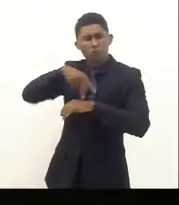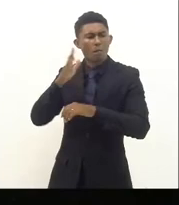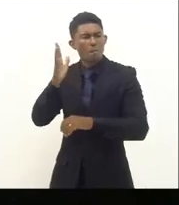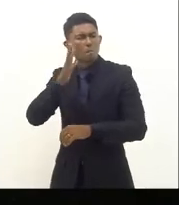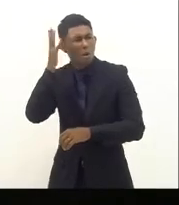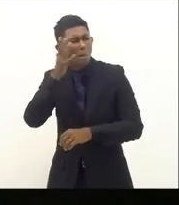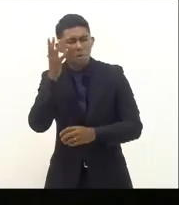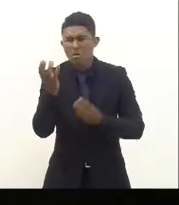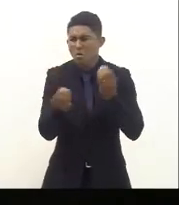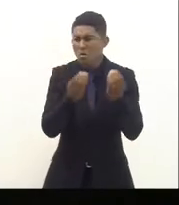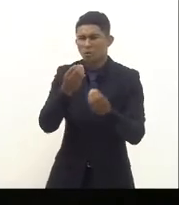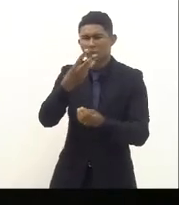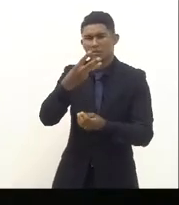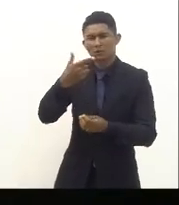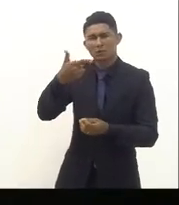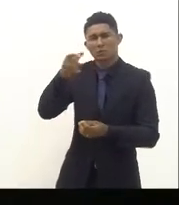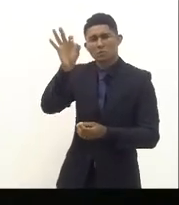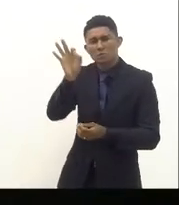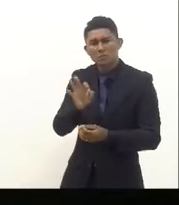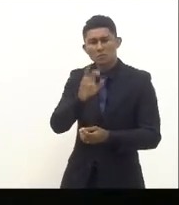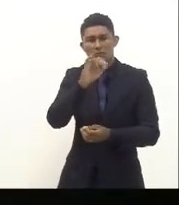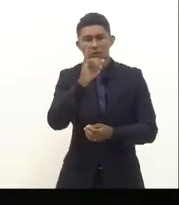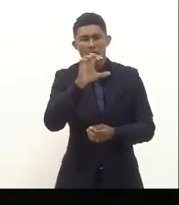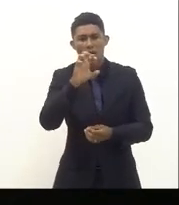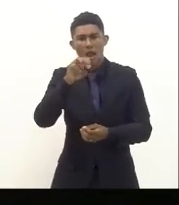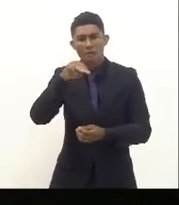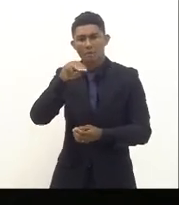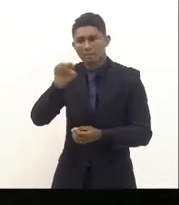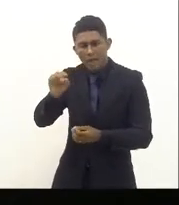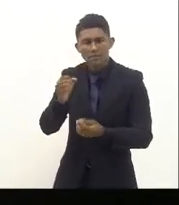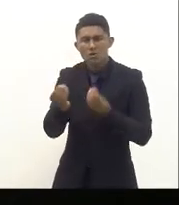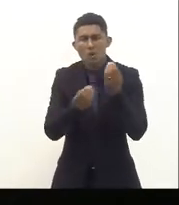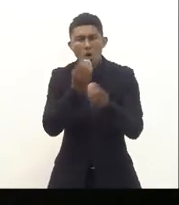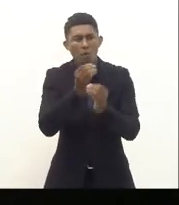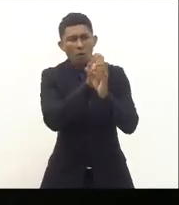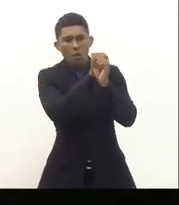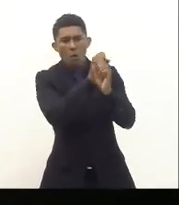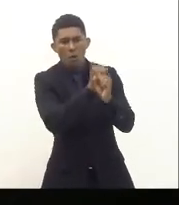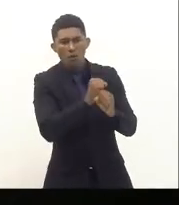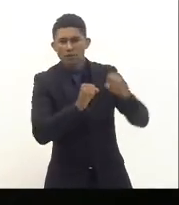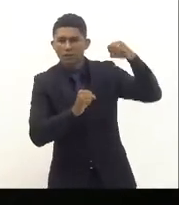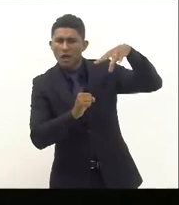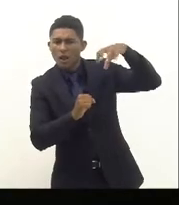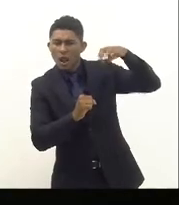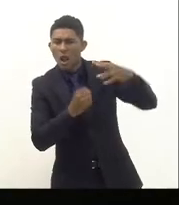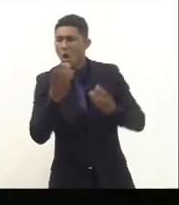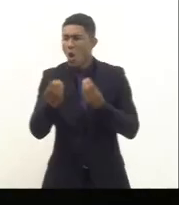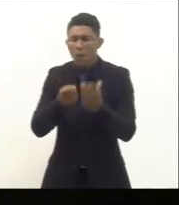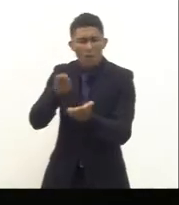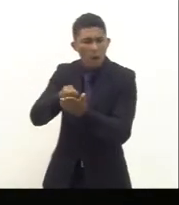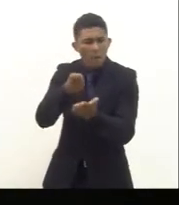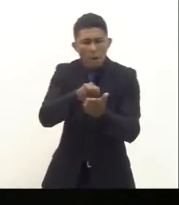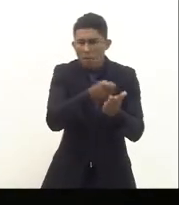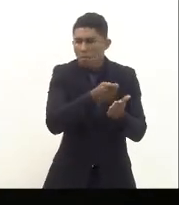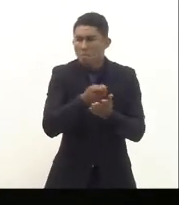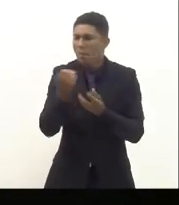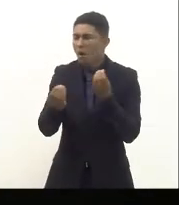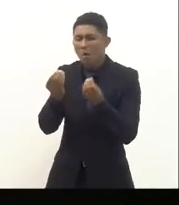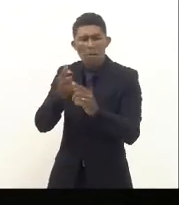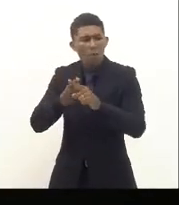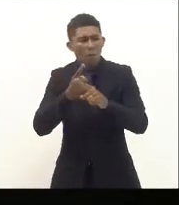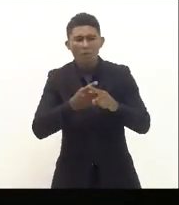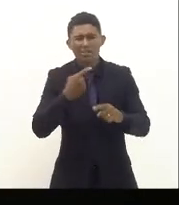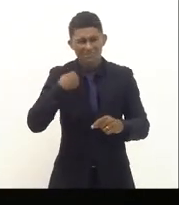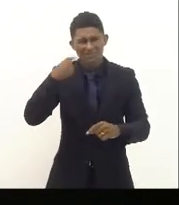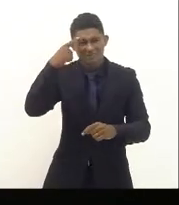dos trinta e dois por cento do ICMS nas contas de energias elétricas mais igrejas templos religiosos e entidades filantrópicas